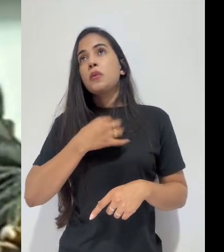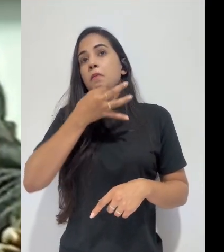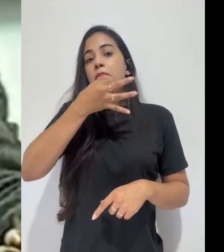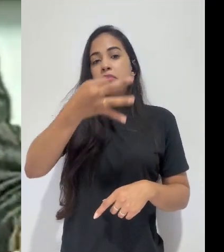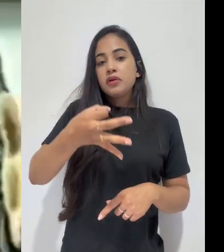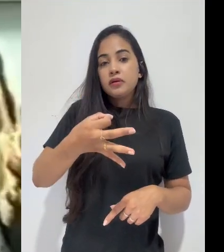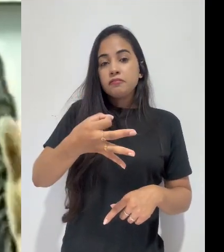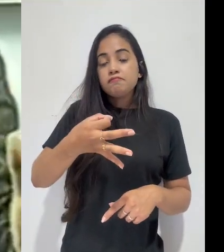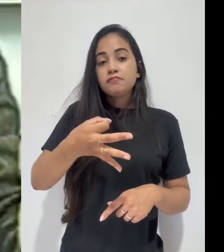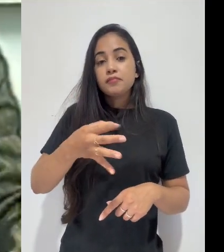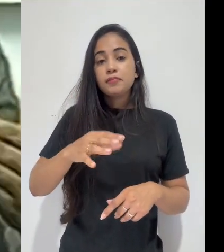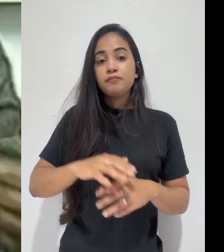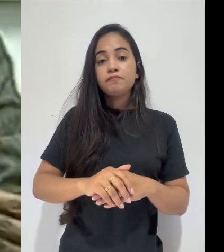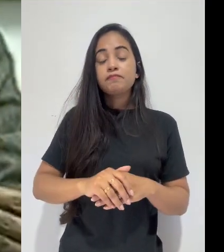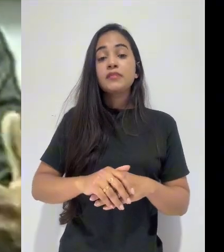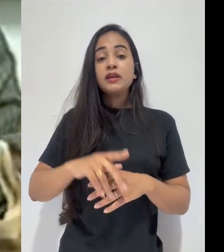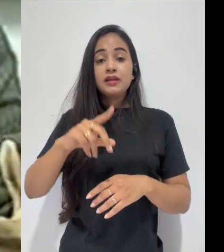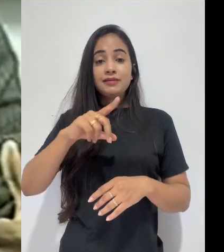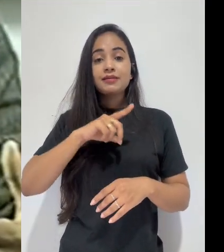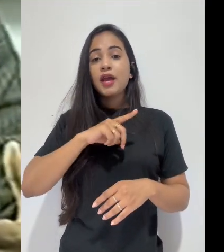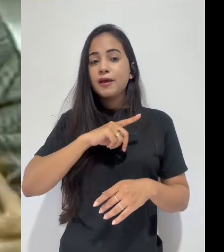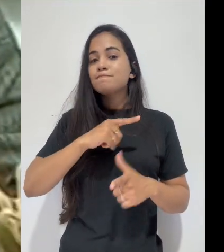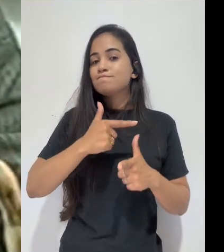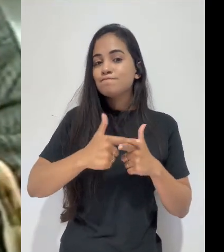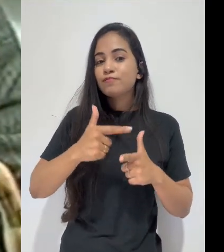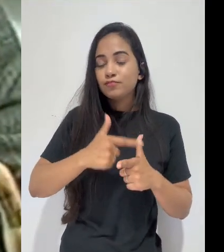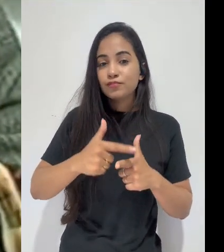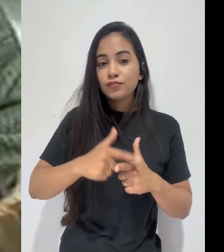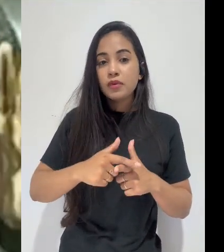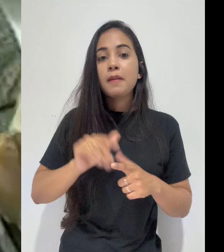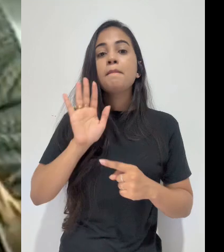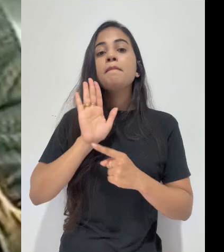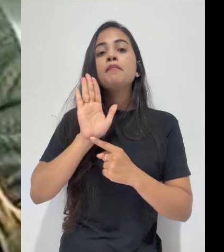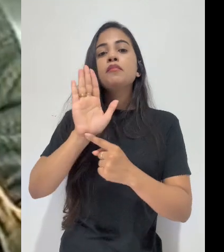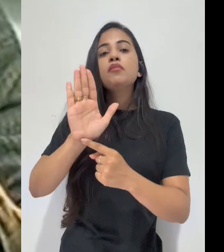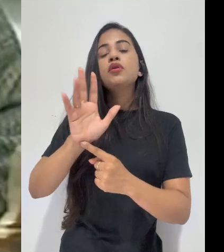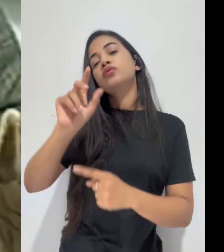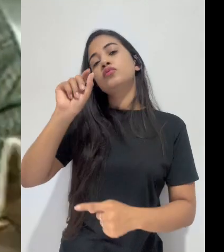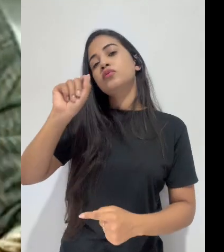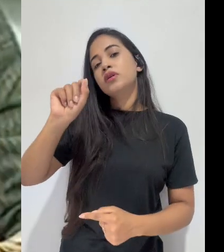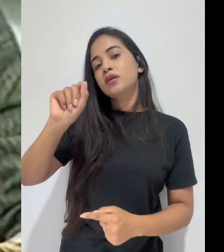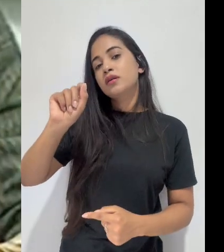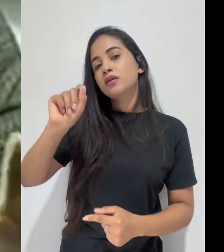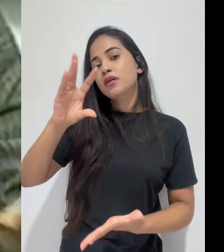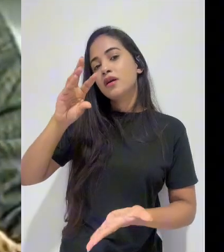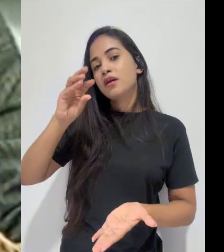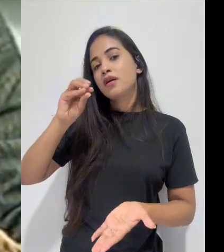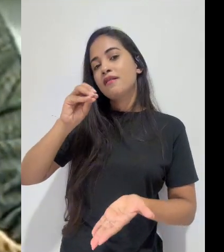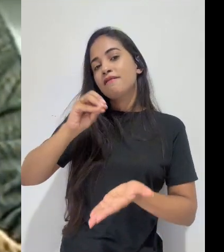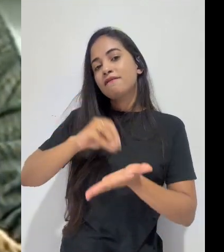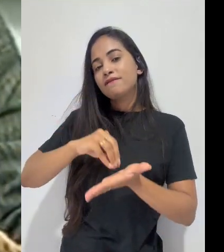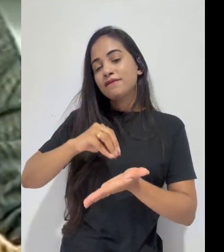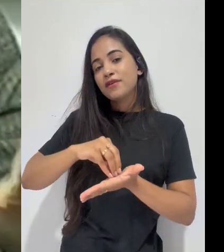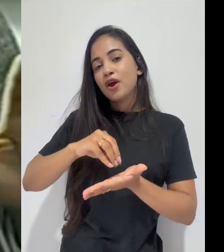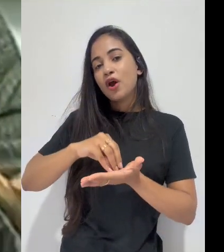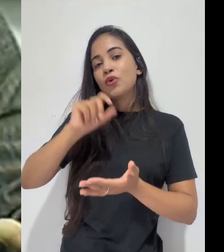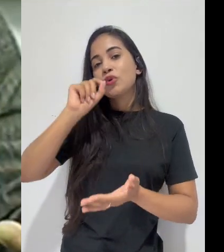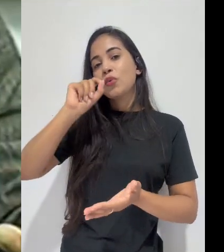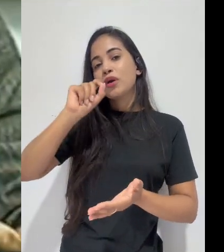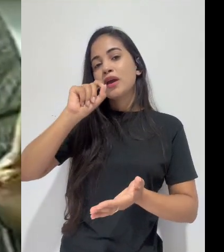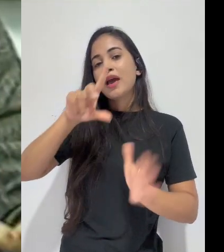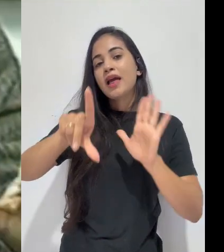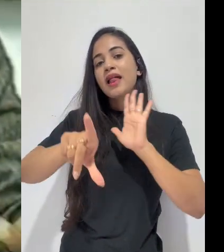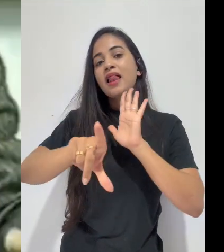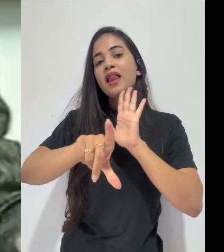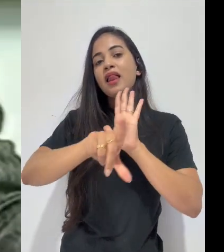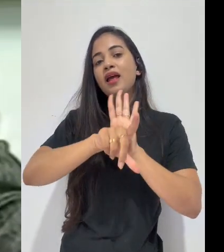vencedor. Há, entretanto, para nós, um problema. Ele demonstra, ele expõe a fragilidade da lei